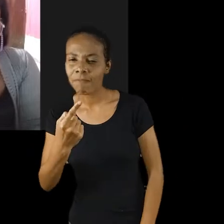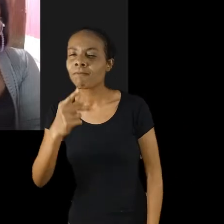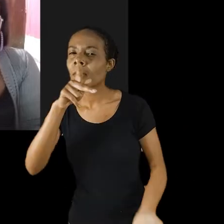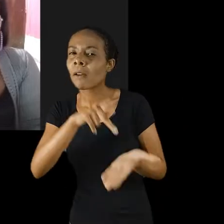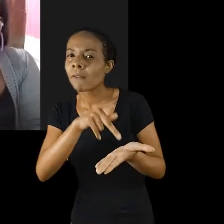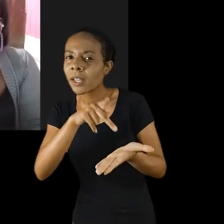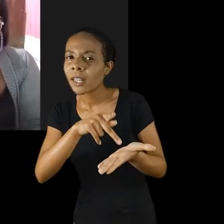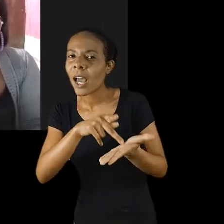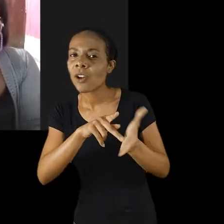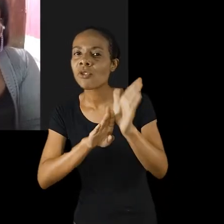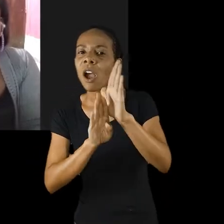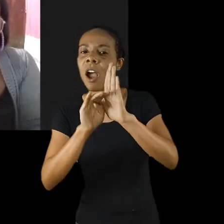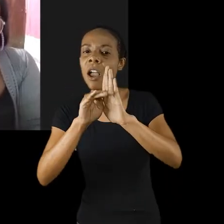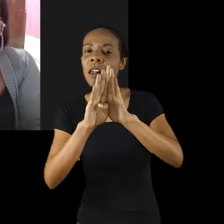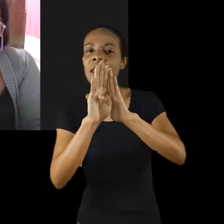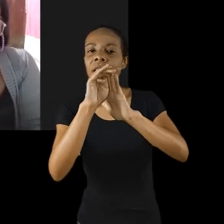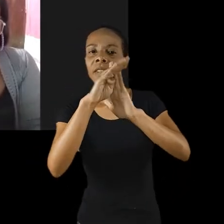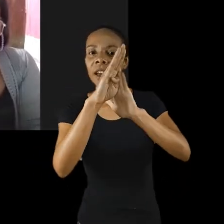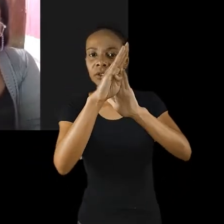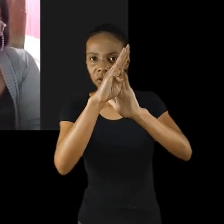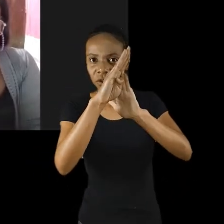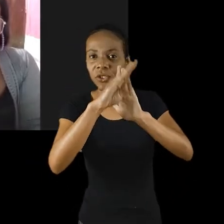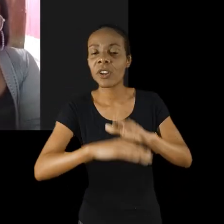com estatística, com